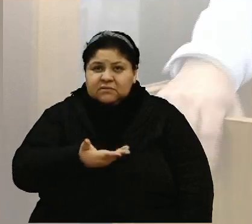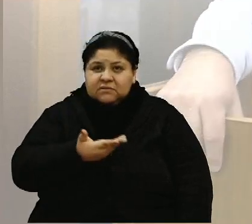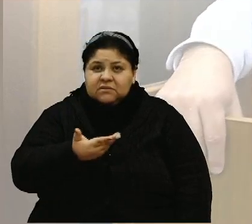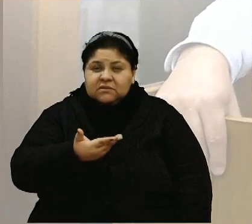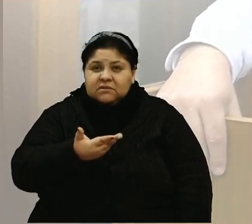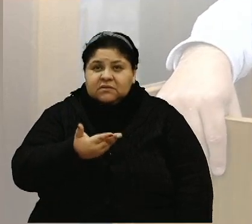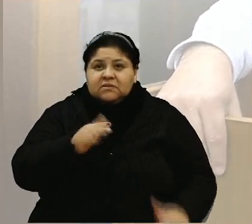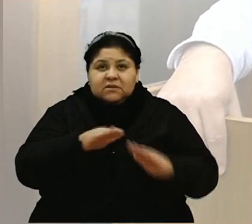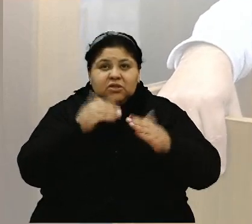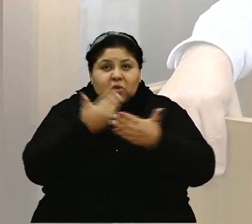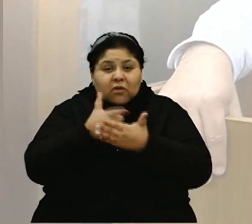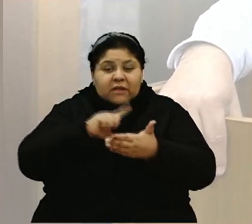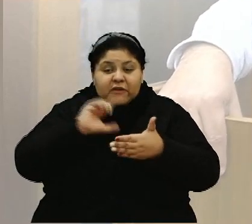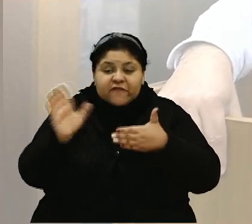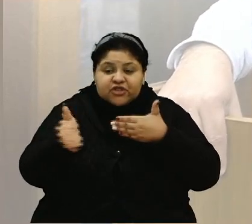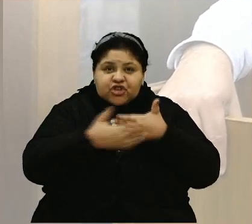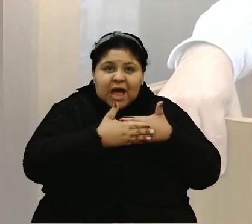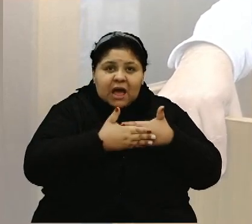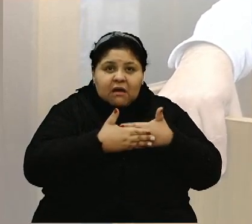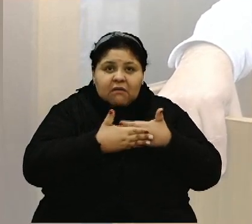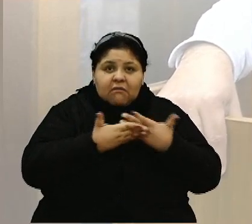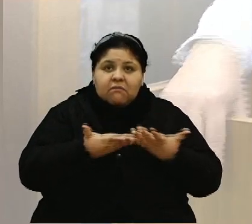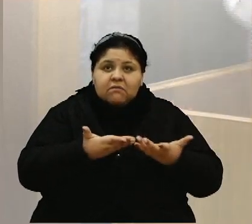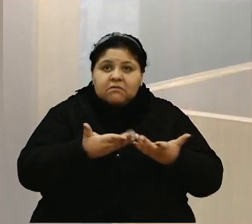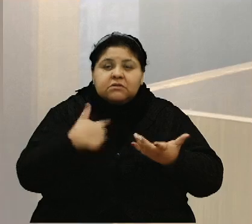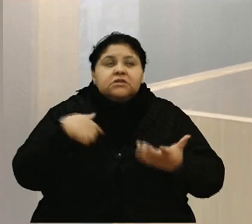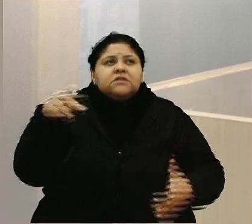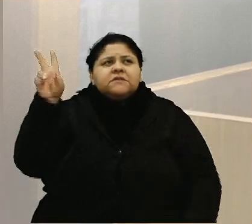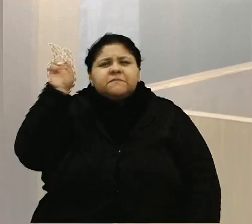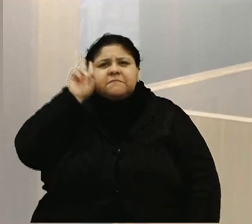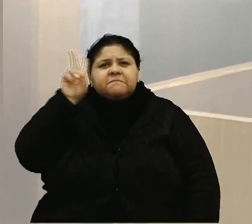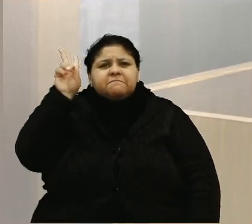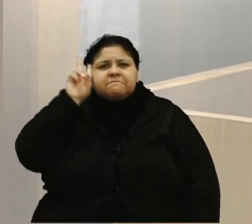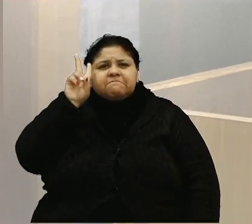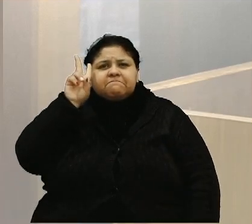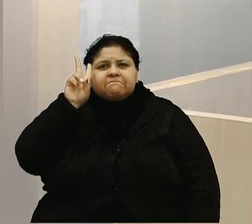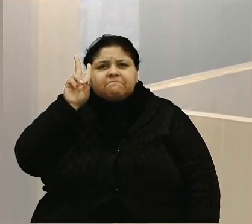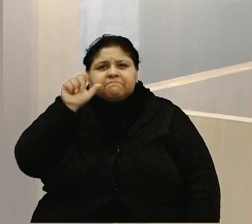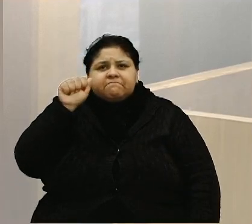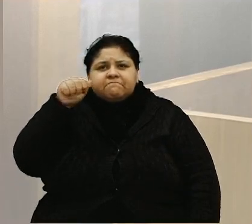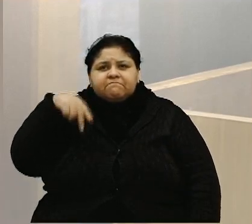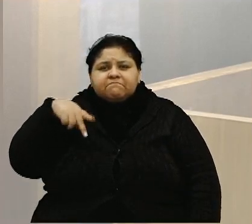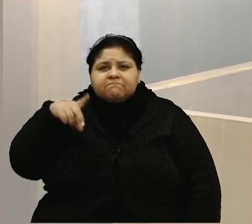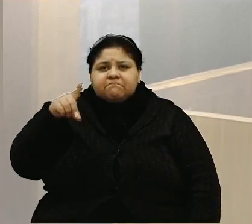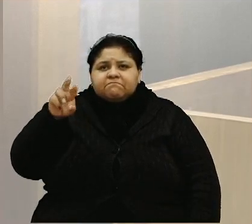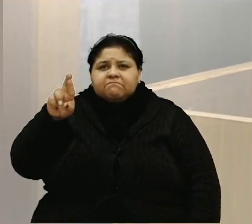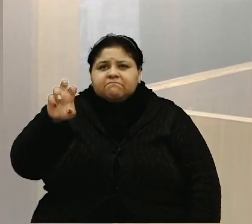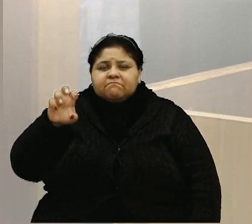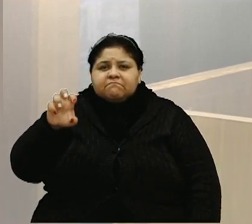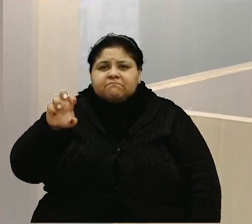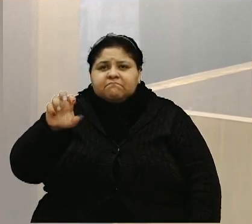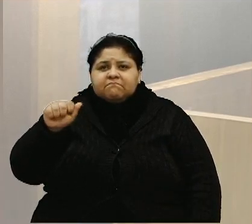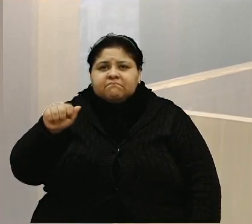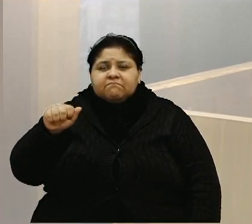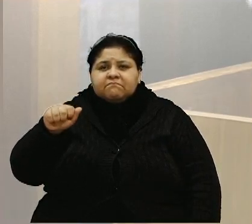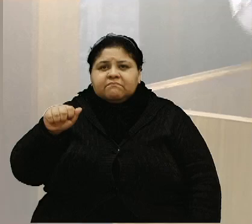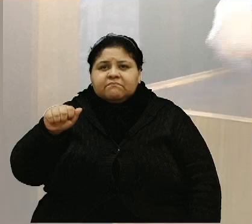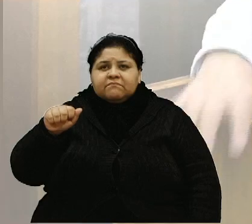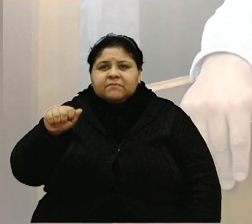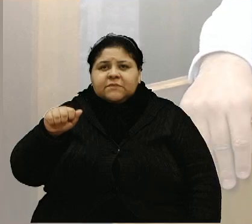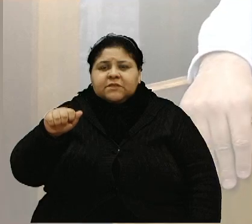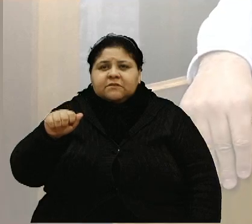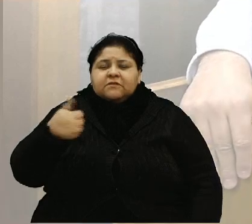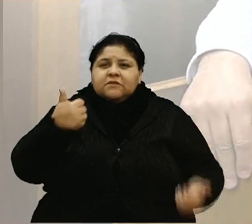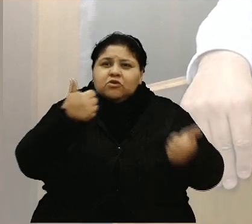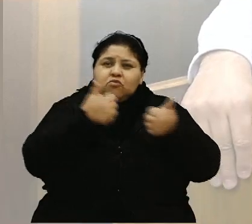tem que ficar fechada. E eu lembro, Andréia que é vizinha. Para quem conhece o Planalto, a Andréia mora ali na